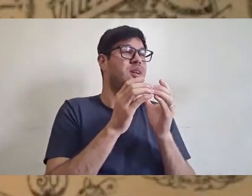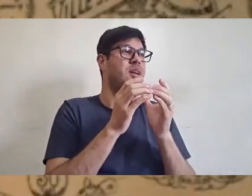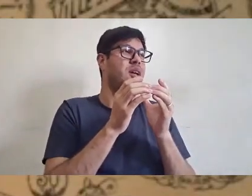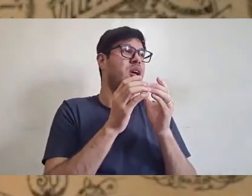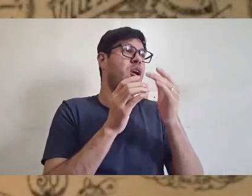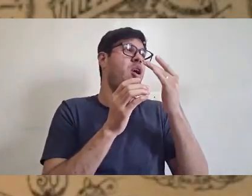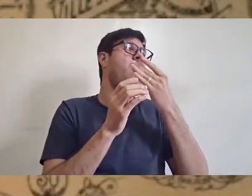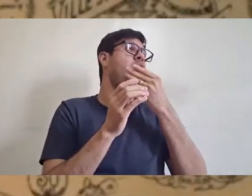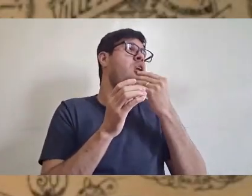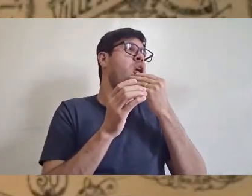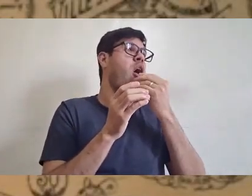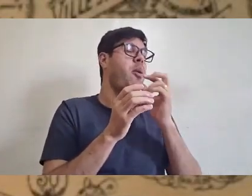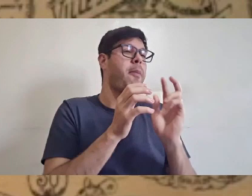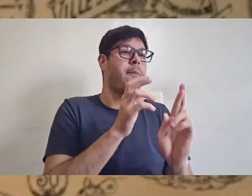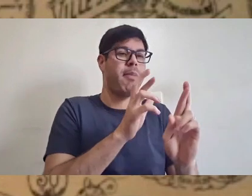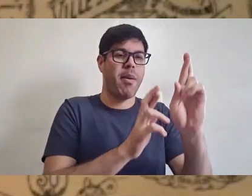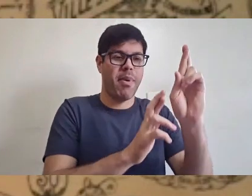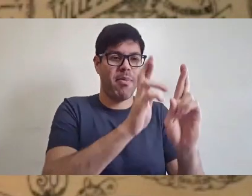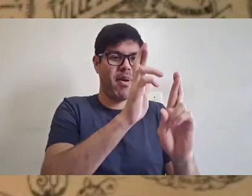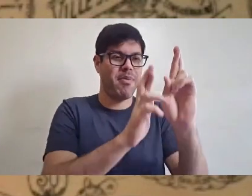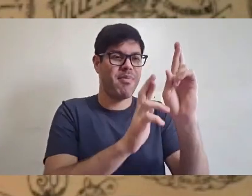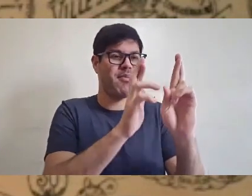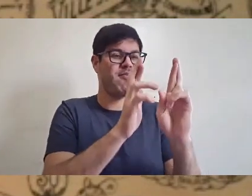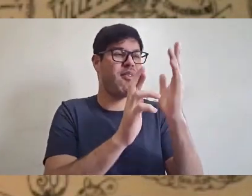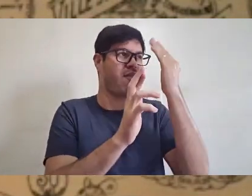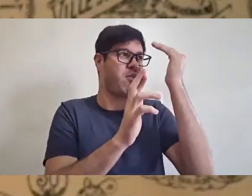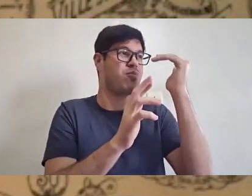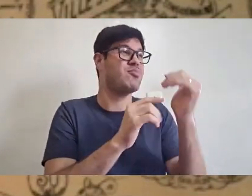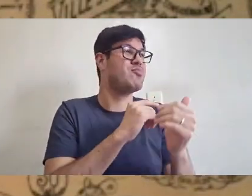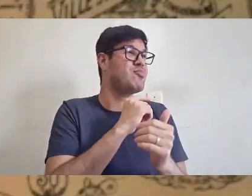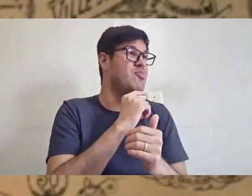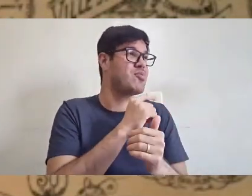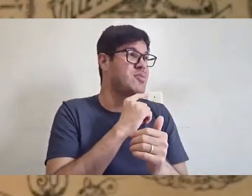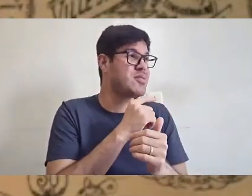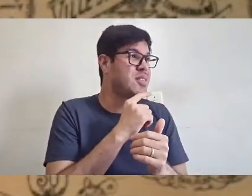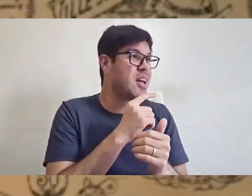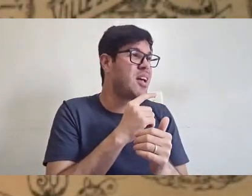os grandes times do Brasil e do mundo, entendeu?